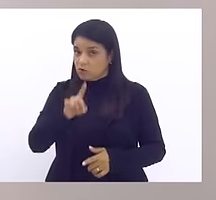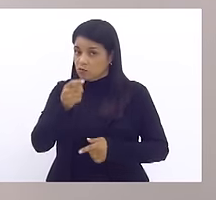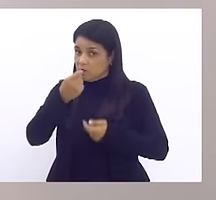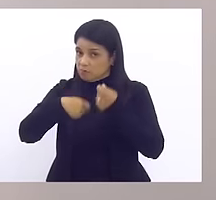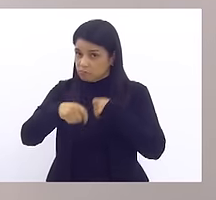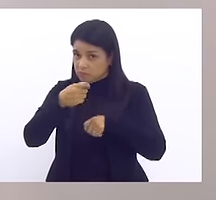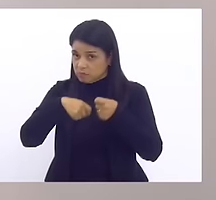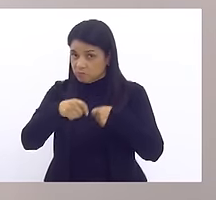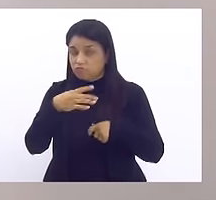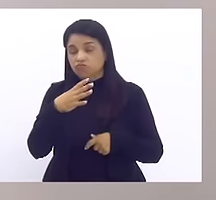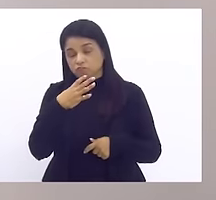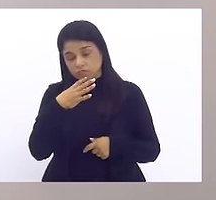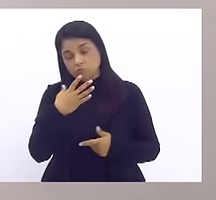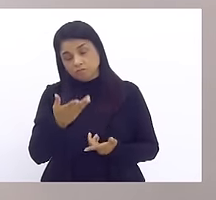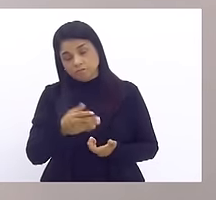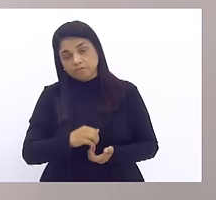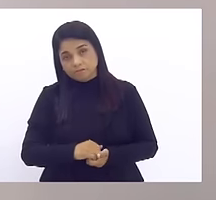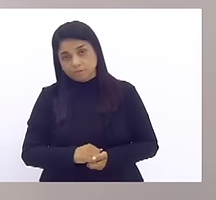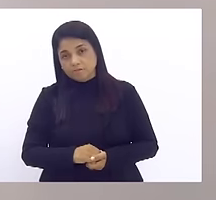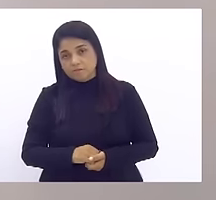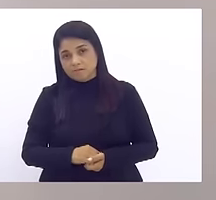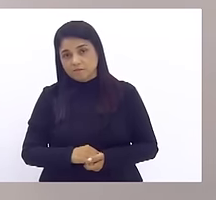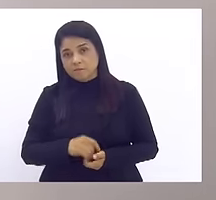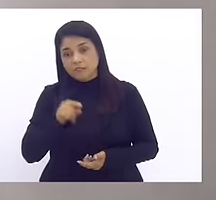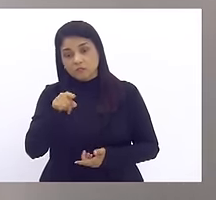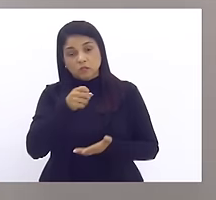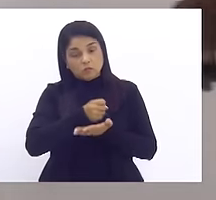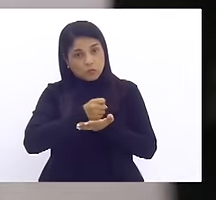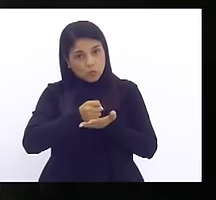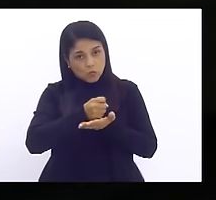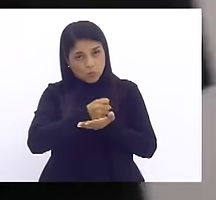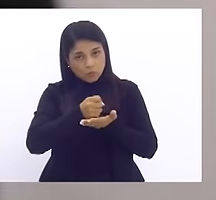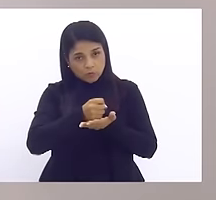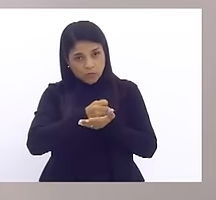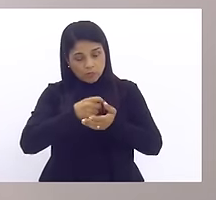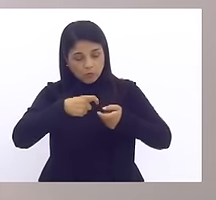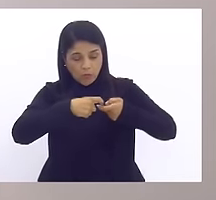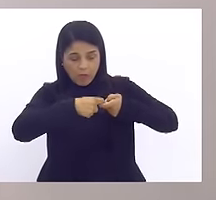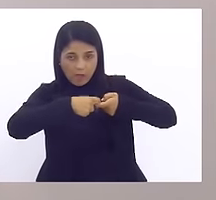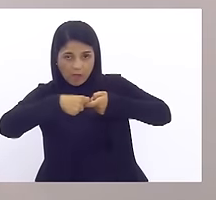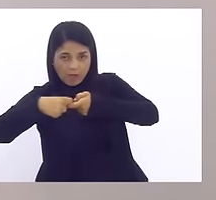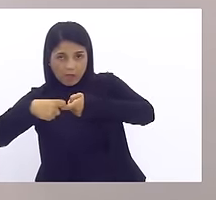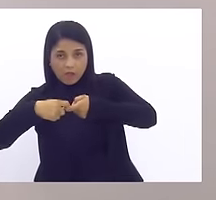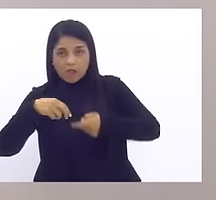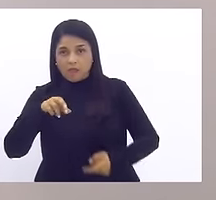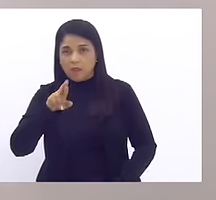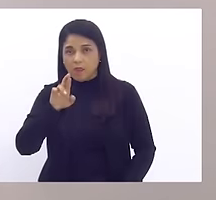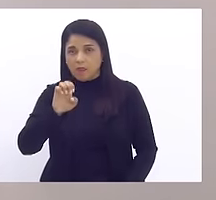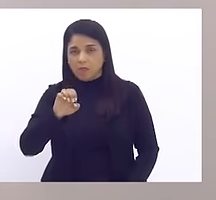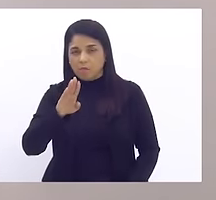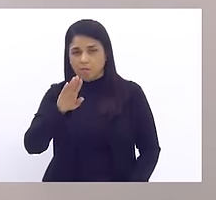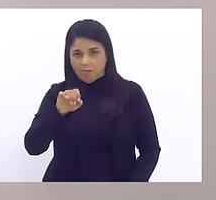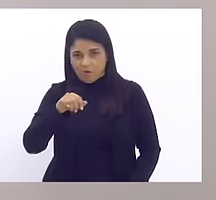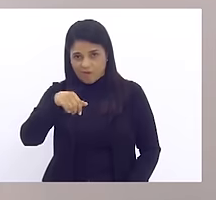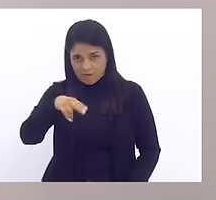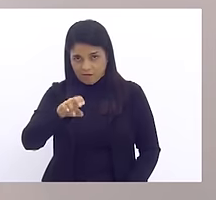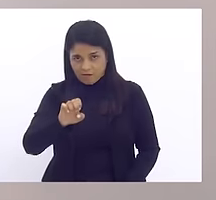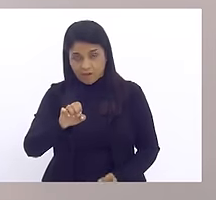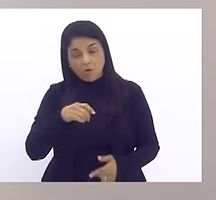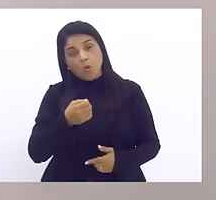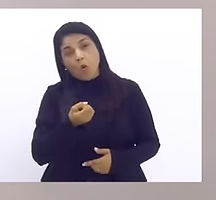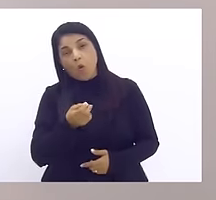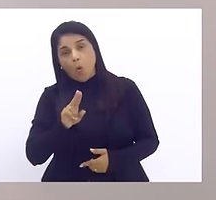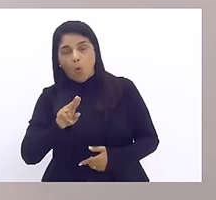né É então se a senhora tem um contrato com os reboques a pele quem quer que seja a senhora